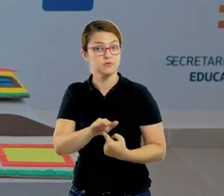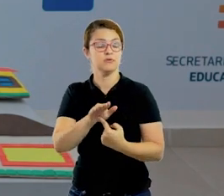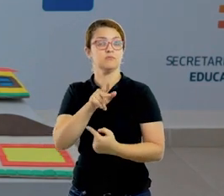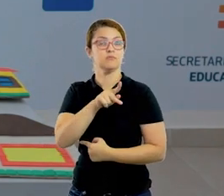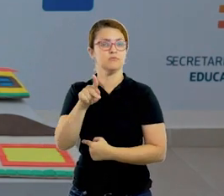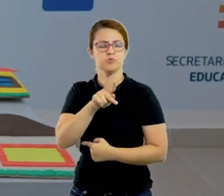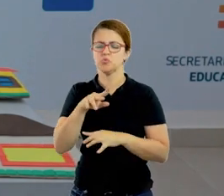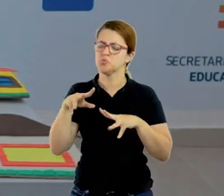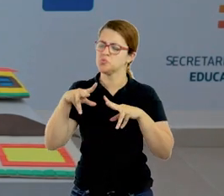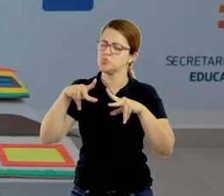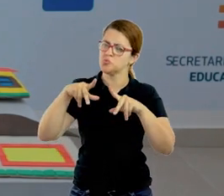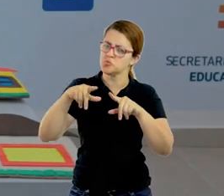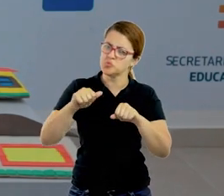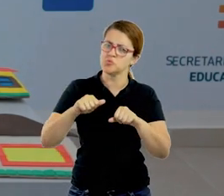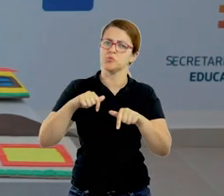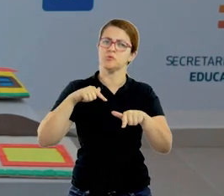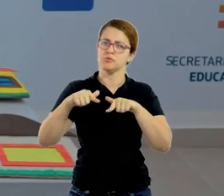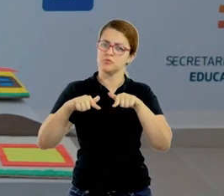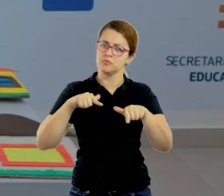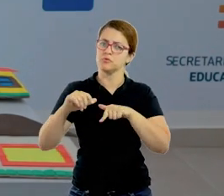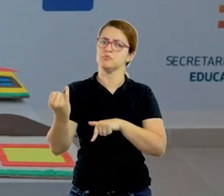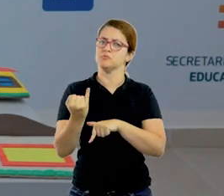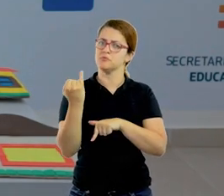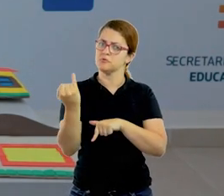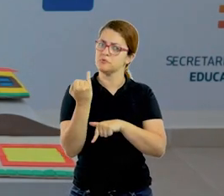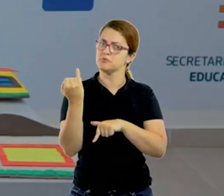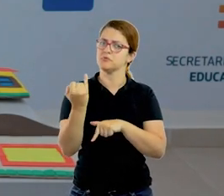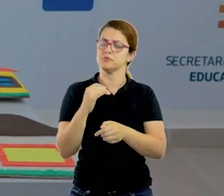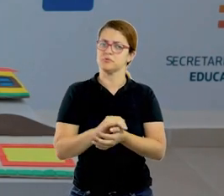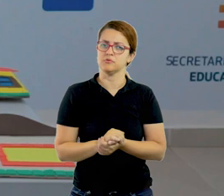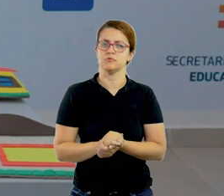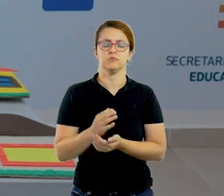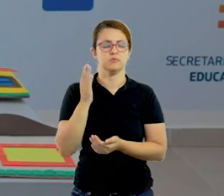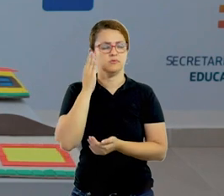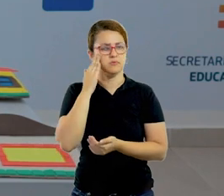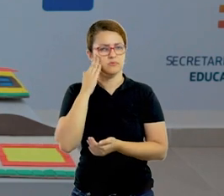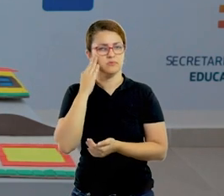mostrar aos seus professores todo o trabalho que você desenvolveu. Isso é muito importante, o